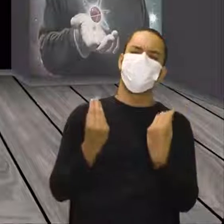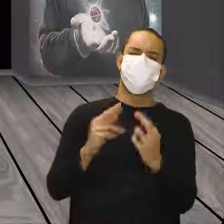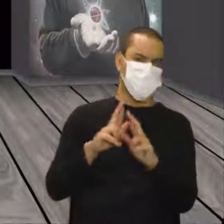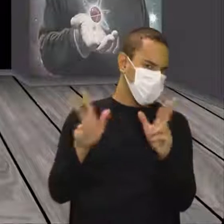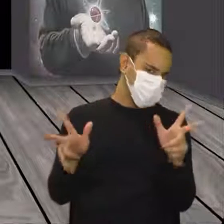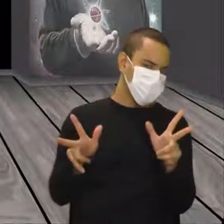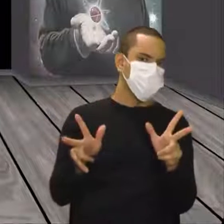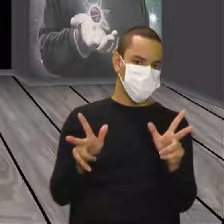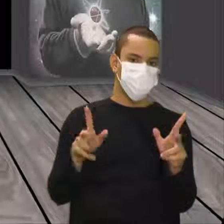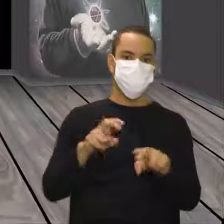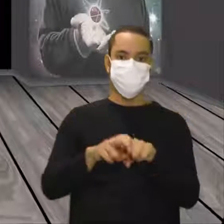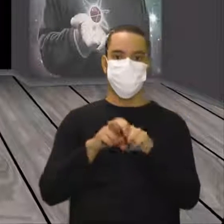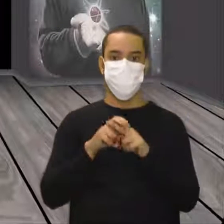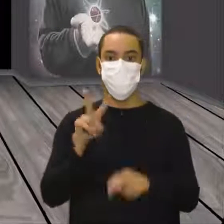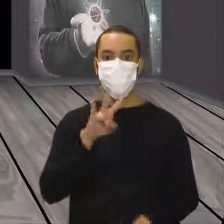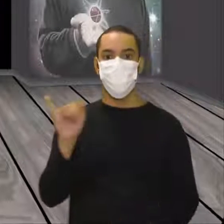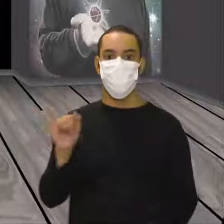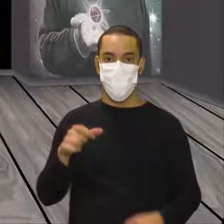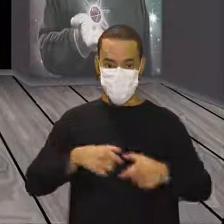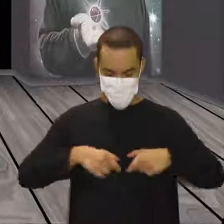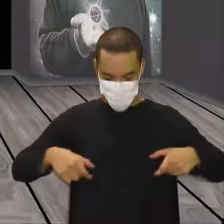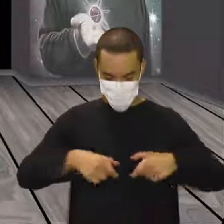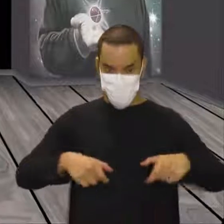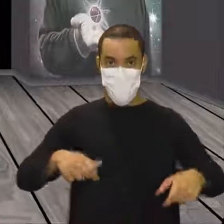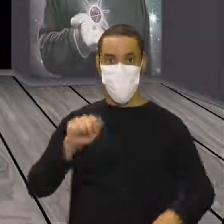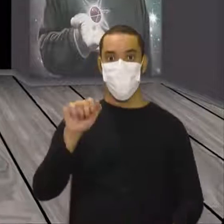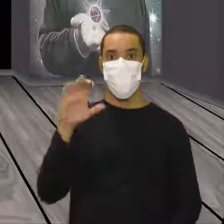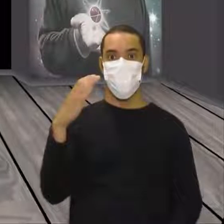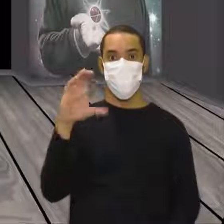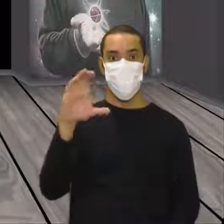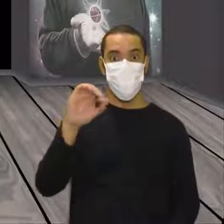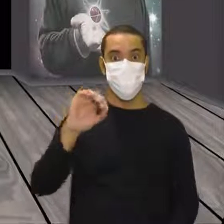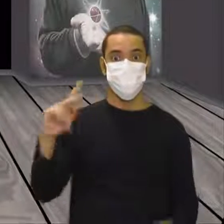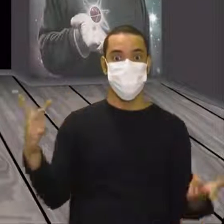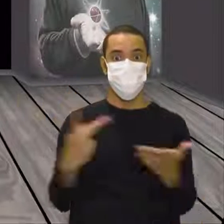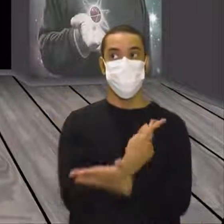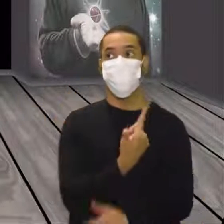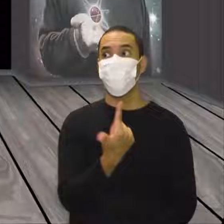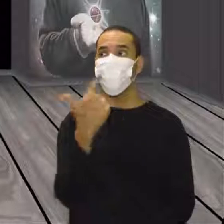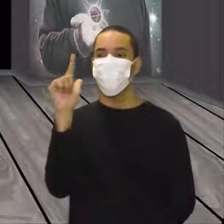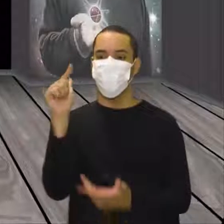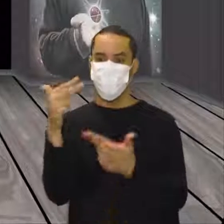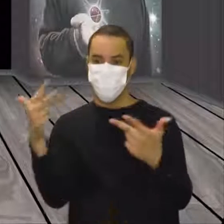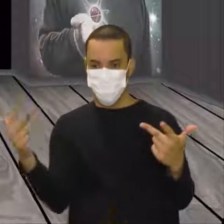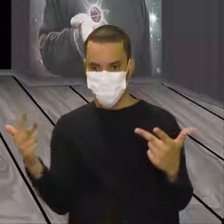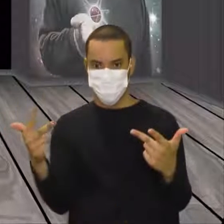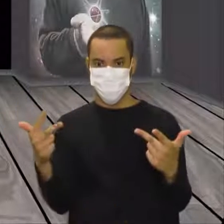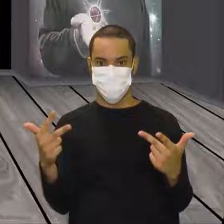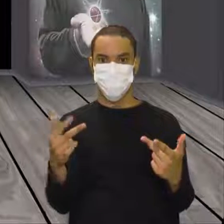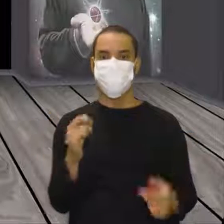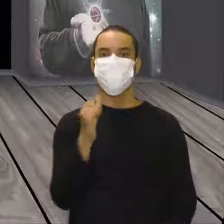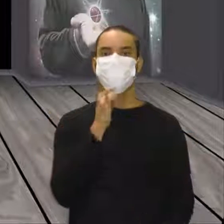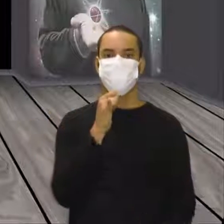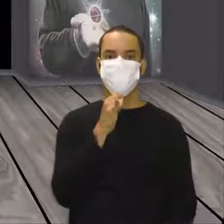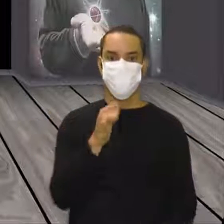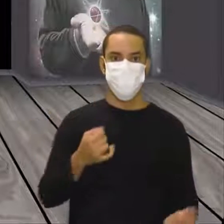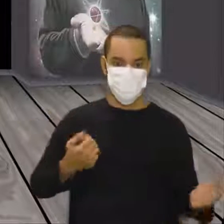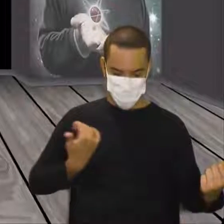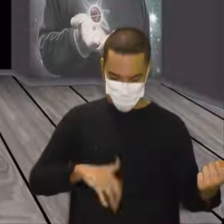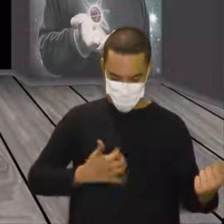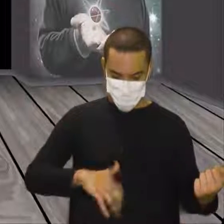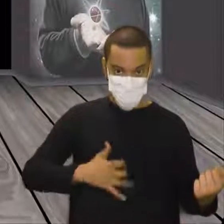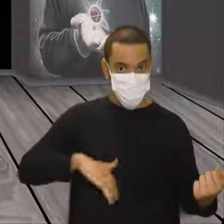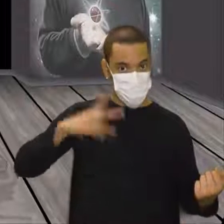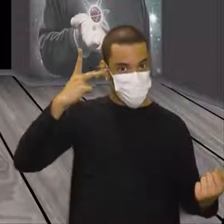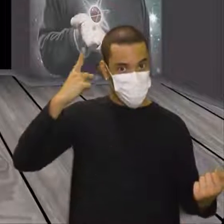vai amplificar. Aí você coloca a corda de aço, já é outra situação. Um violão elétrico, né, que você